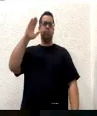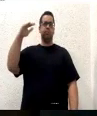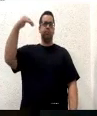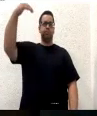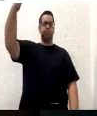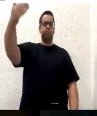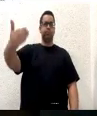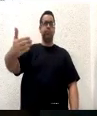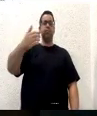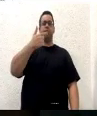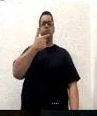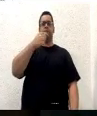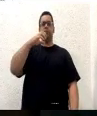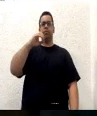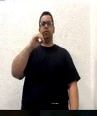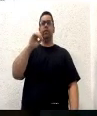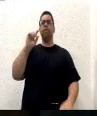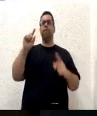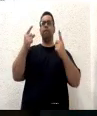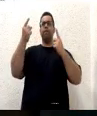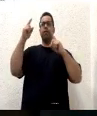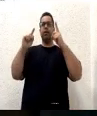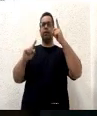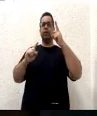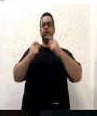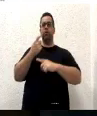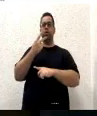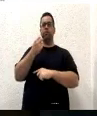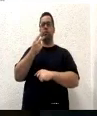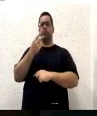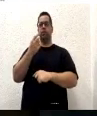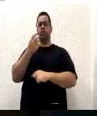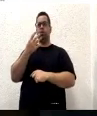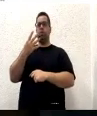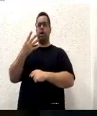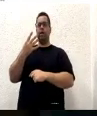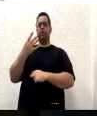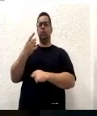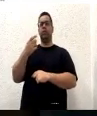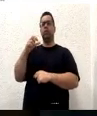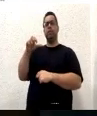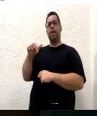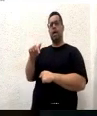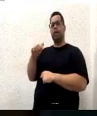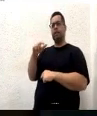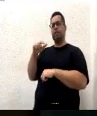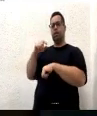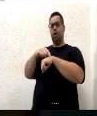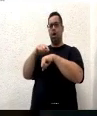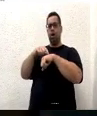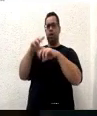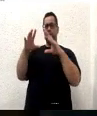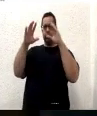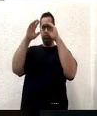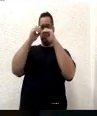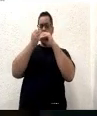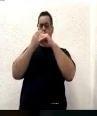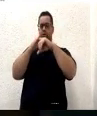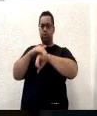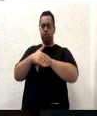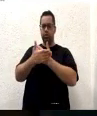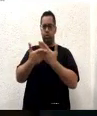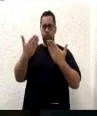20 de fevereiro de 2024, às 19 horas. Declaro encerrada a presente sessão. Boa noite a